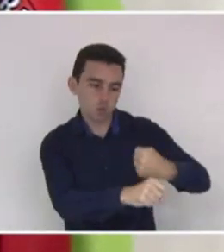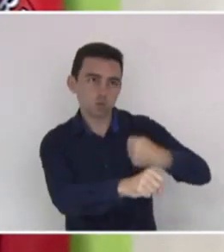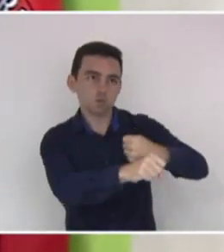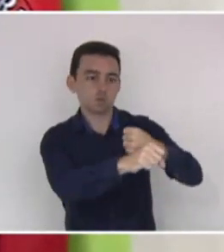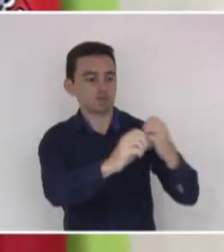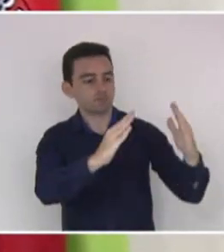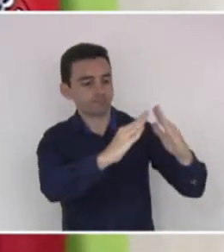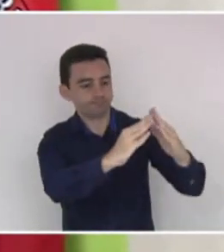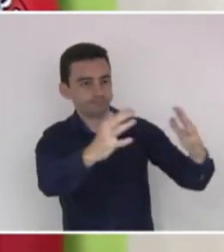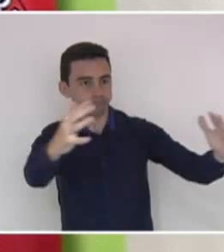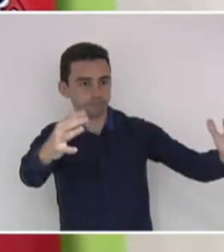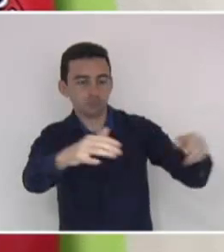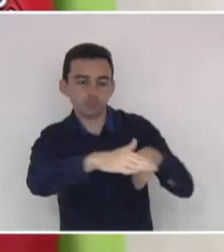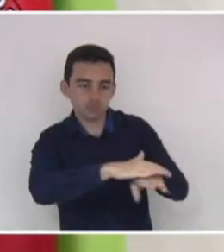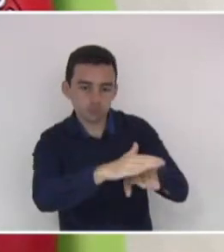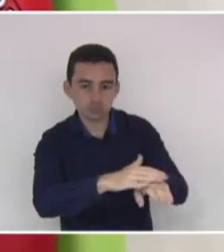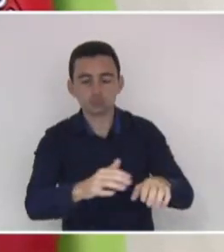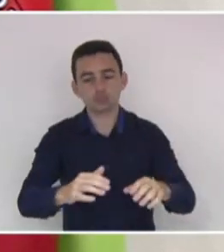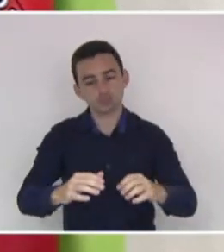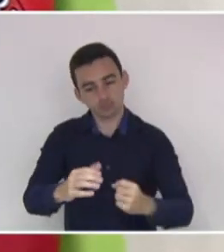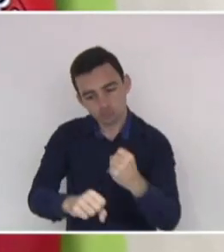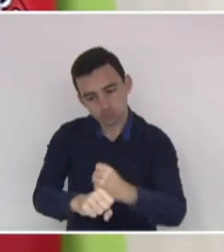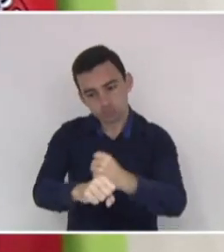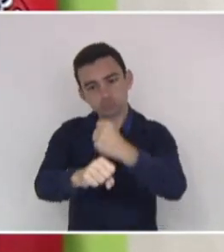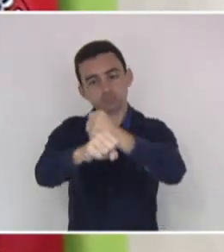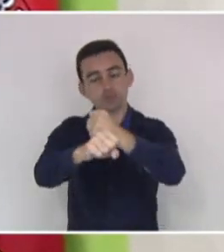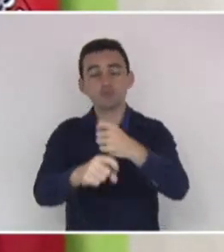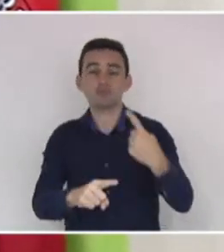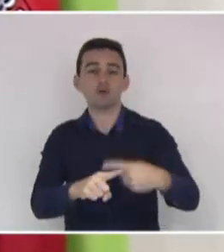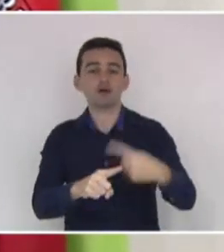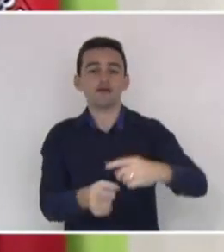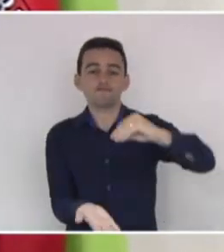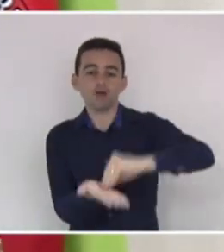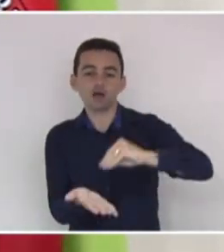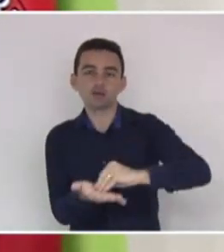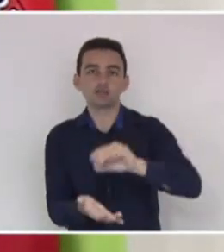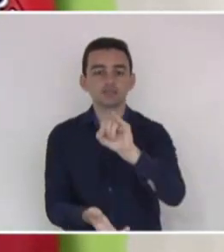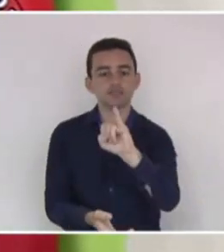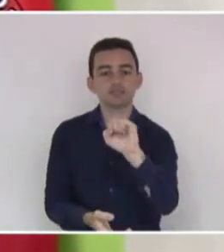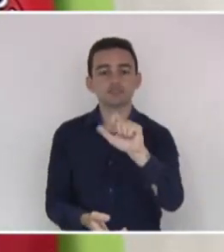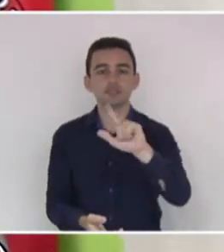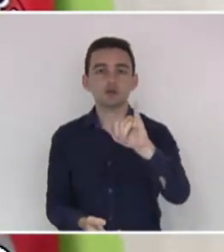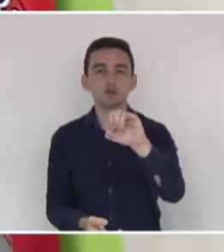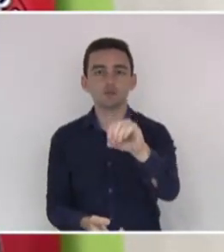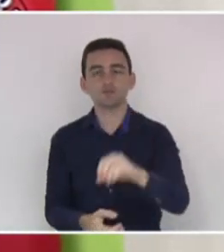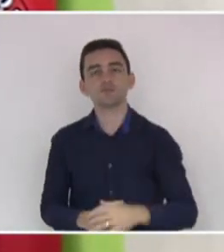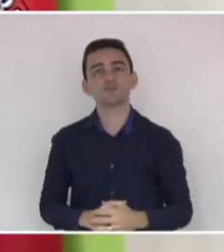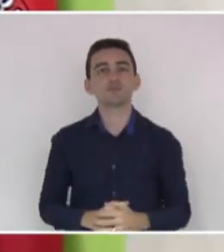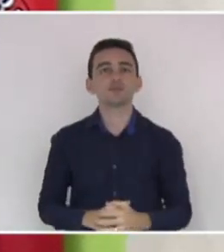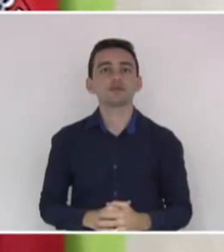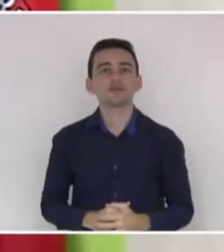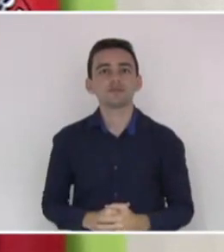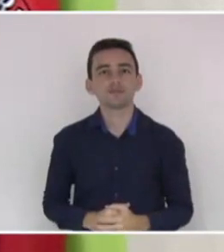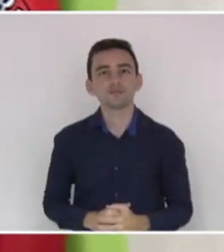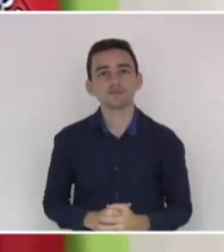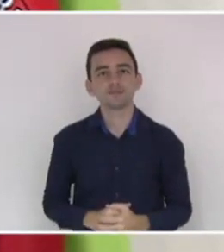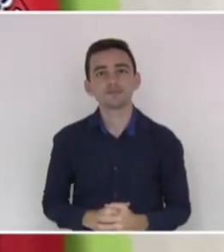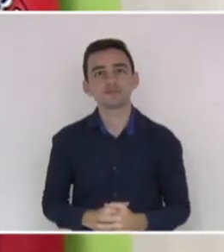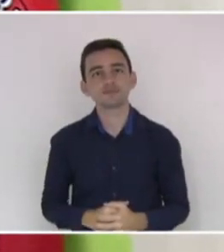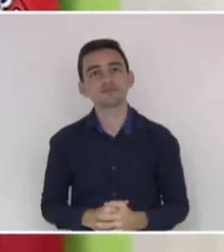lavoura, porque não haverá silo suficiente. E as estradas por si só, que aí demonstra o grande